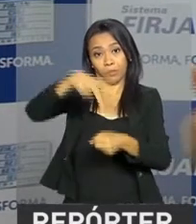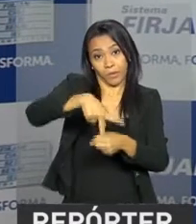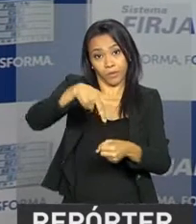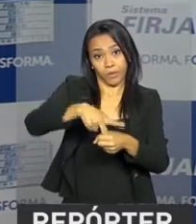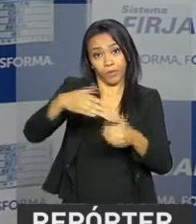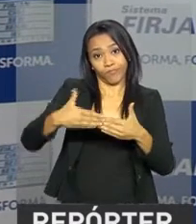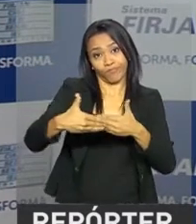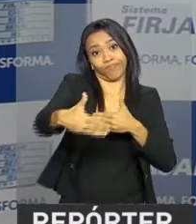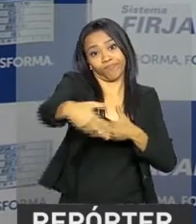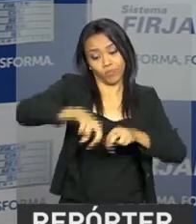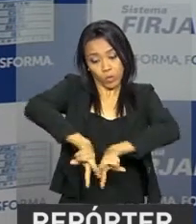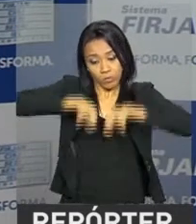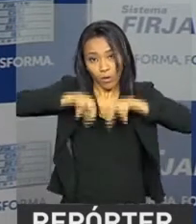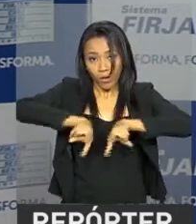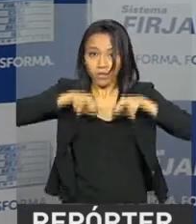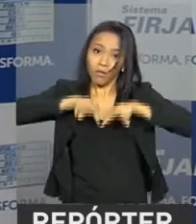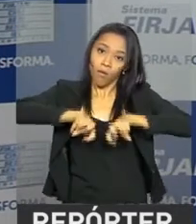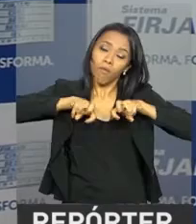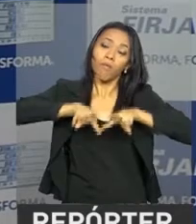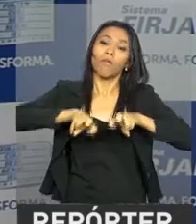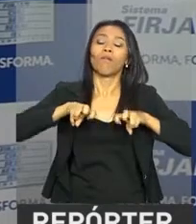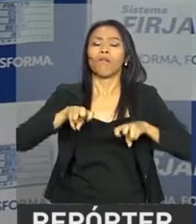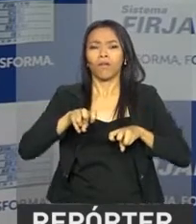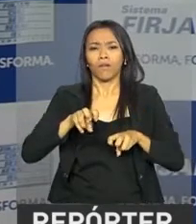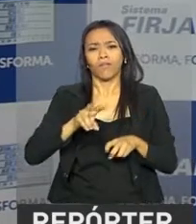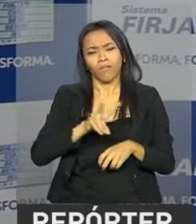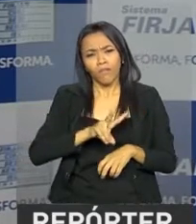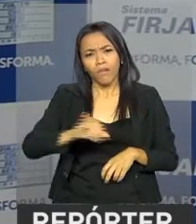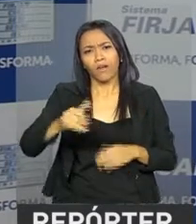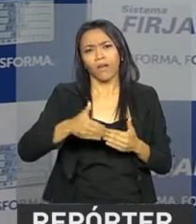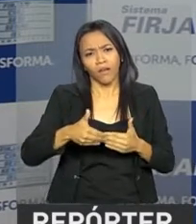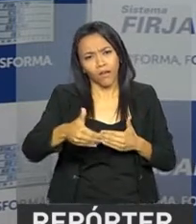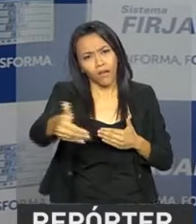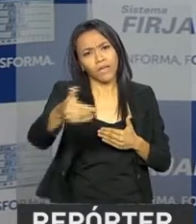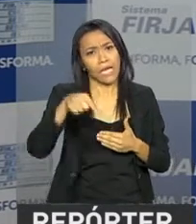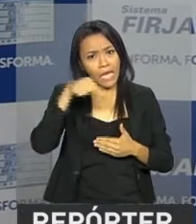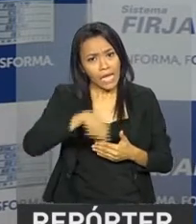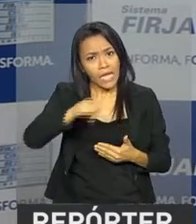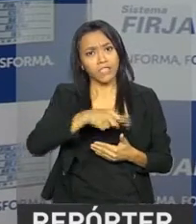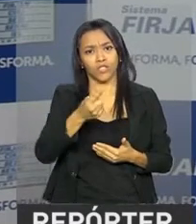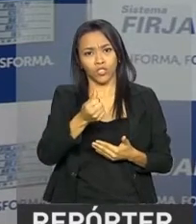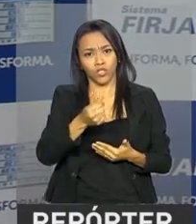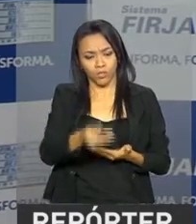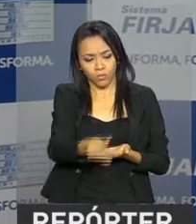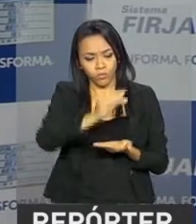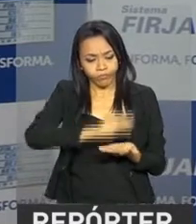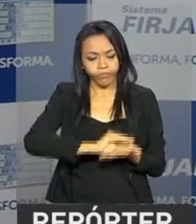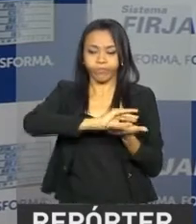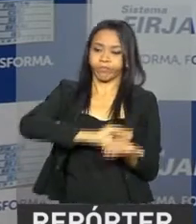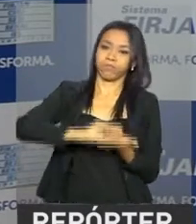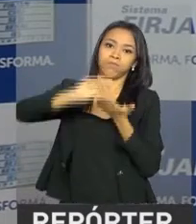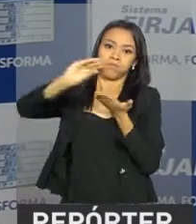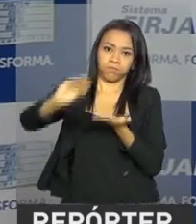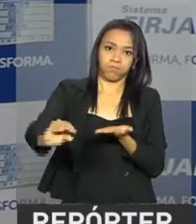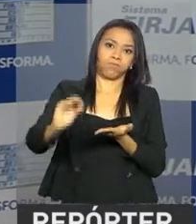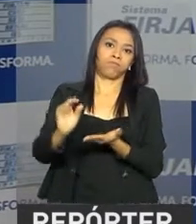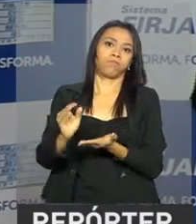Rio, e que poderão ser dadas essas receitas em garantia para